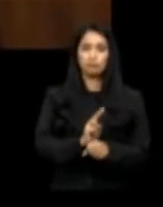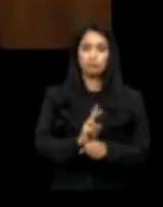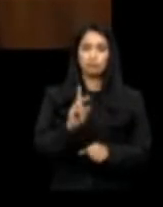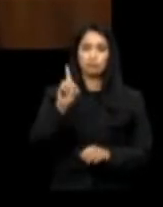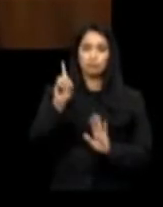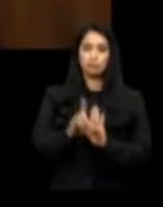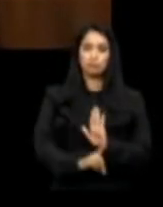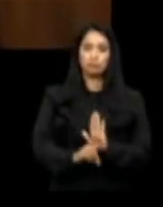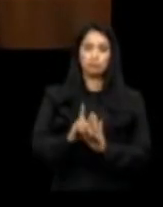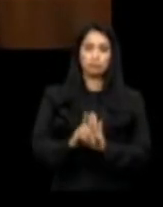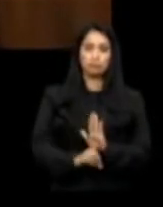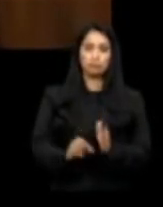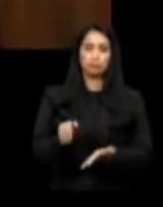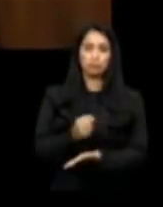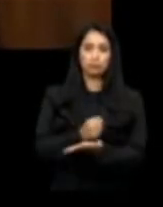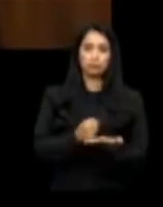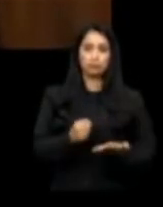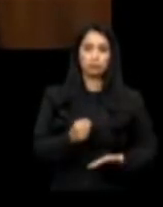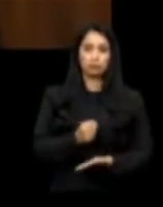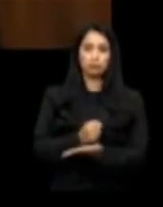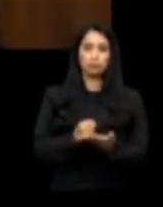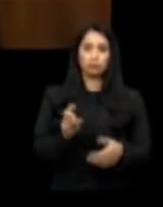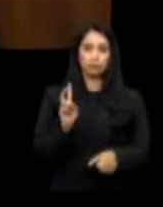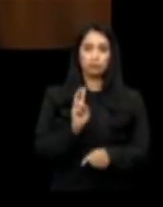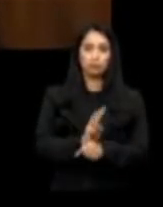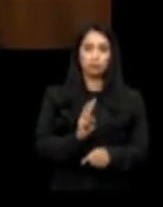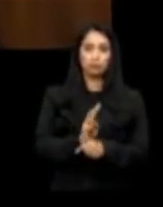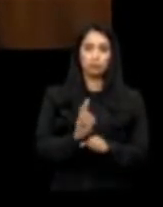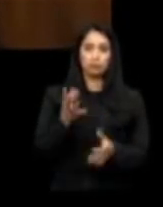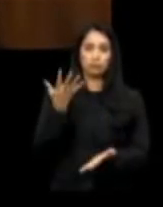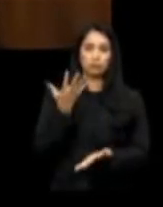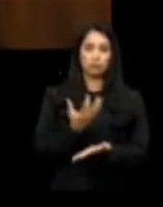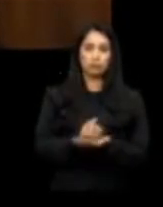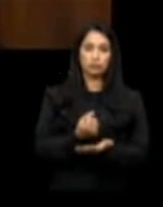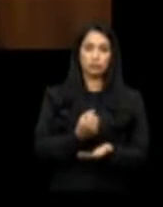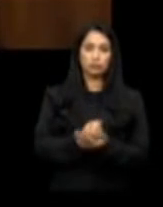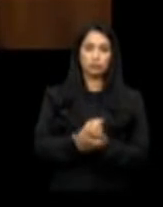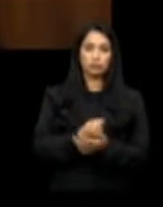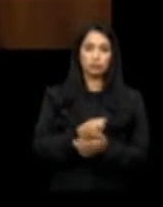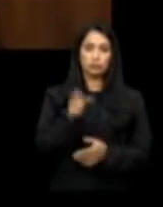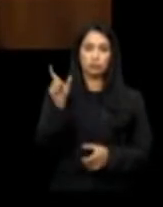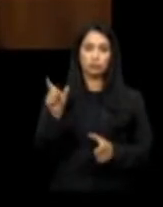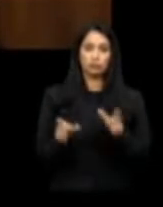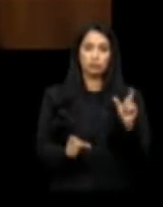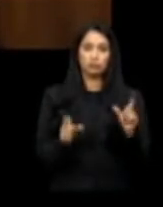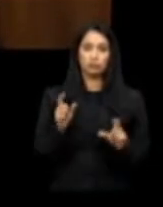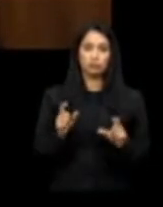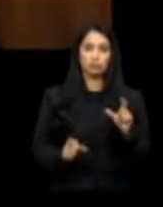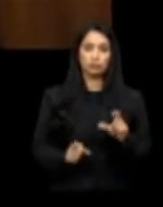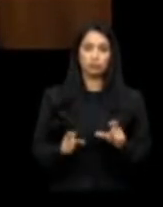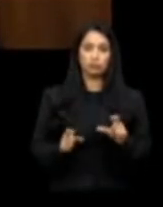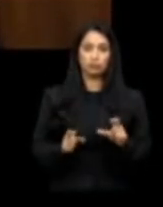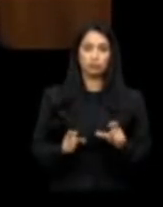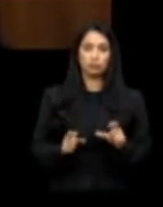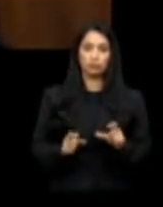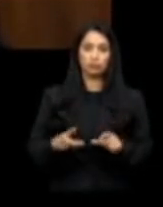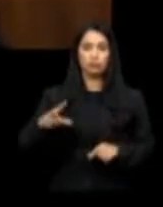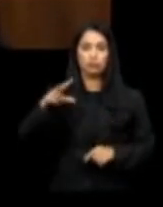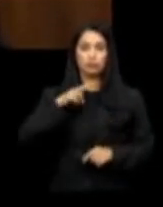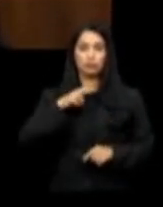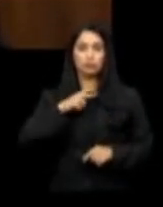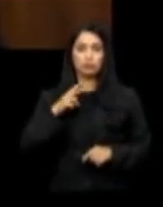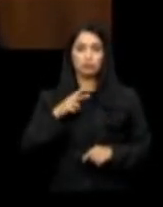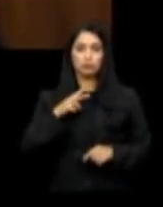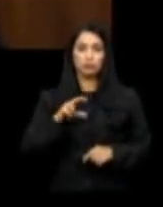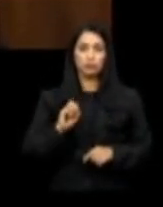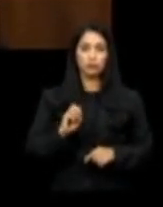direito fundamental à proteção de dados pessoais, o qual não recai propriamente sobre a dimensão privada ou não do